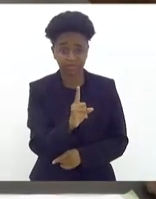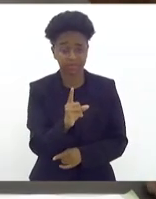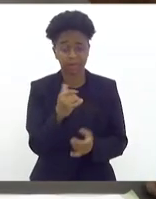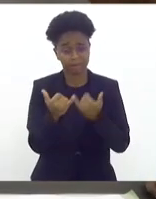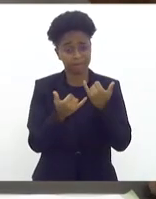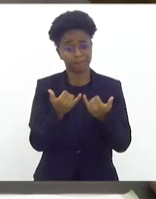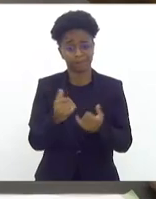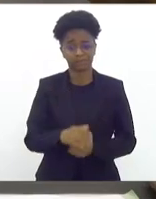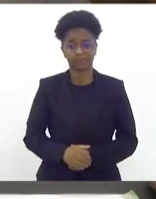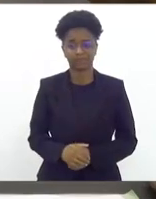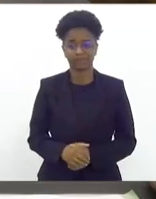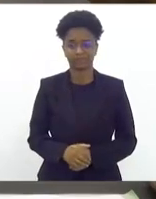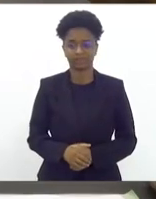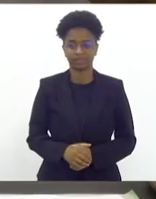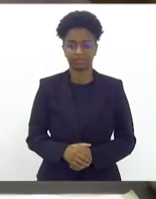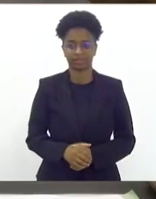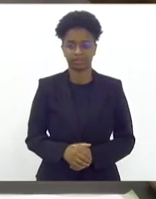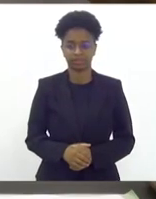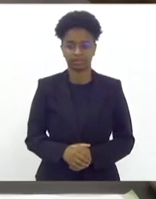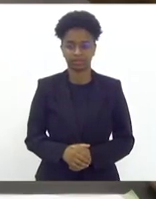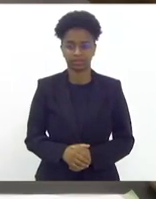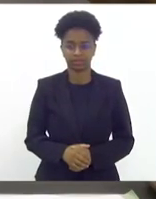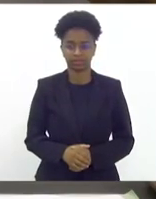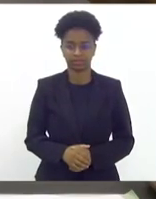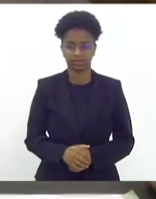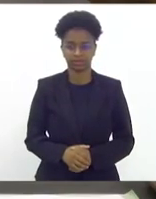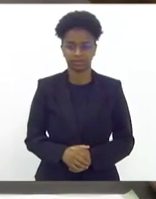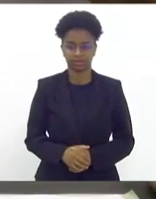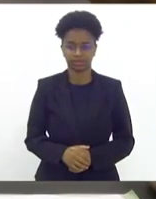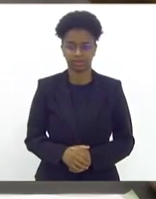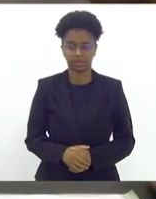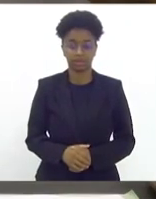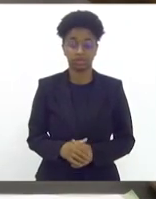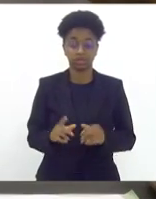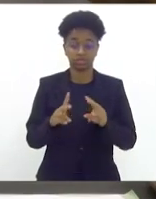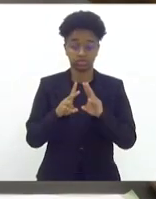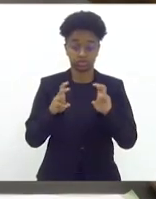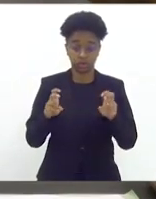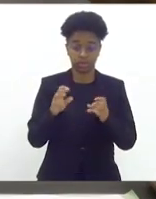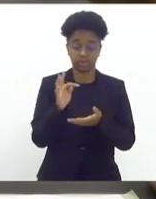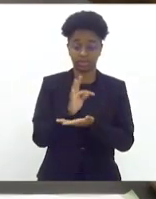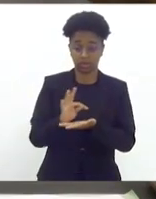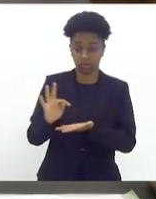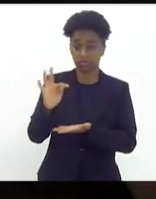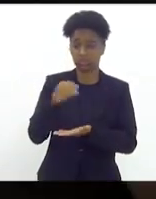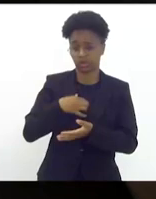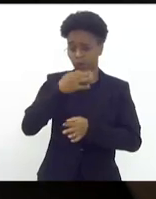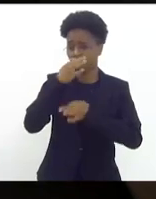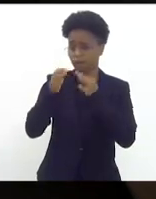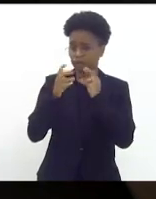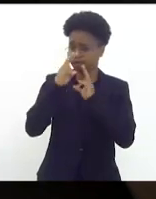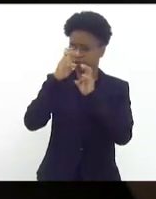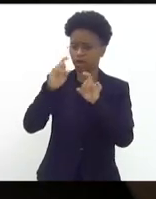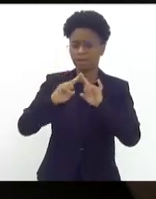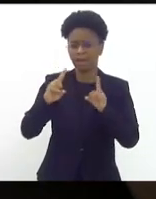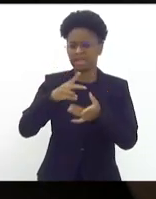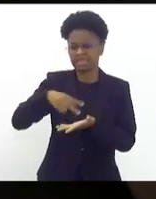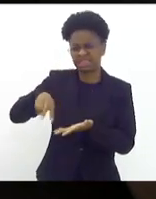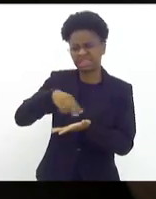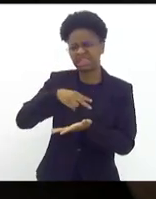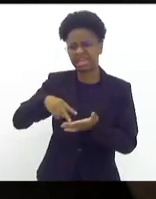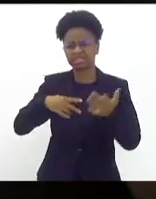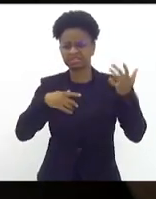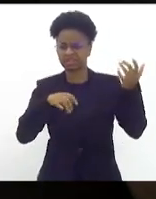vida. Teologia, é um elogio. Eu irei opinar fortemente. Agora, sobre violão, dança, balé, é o